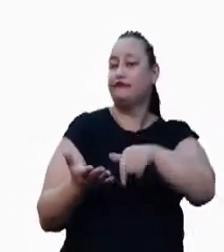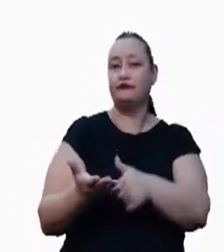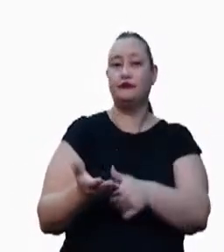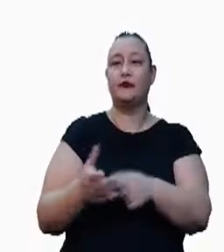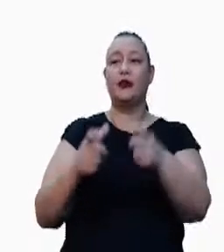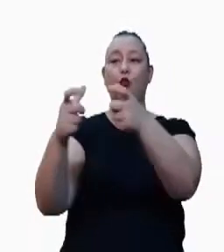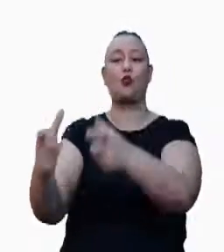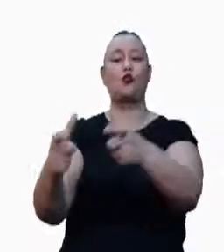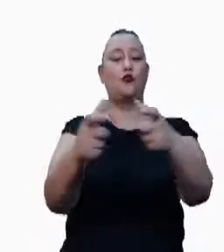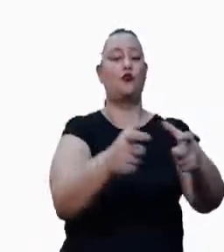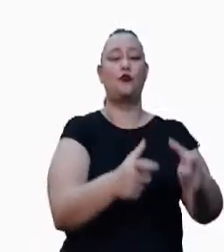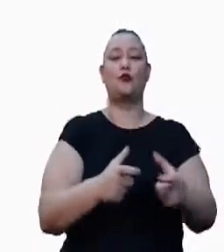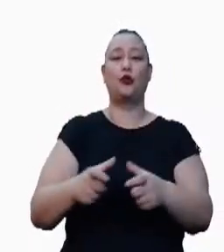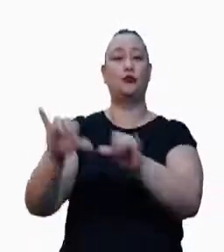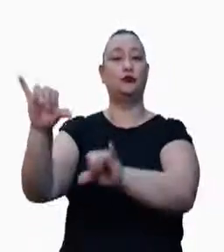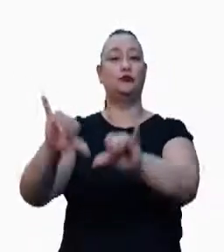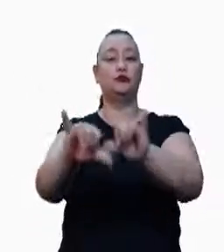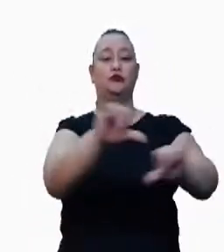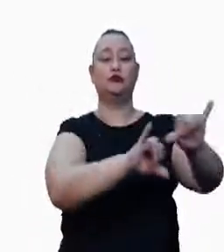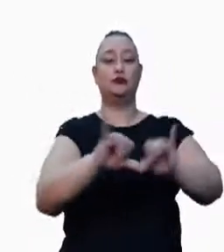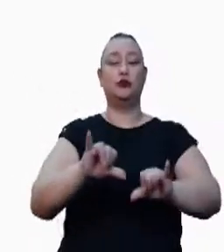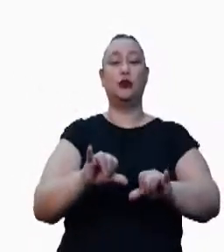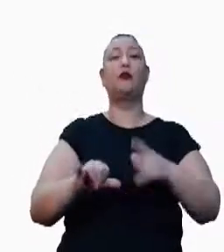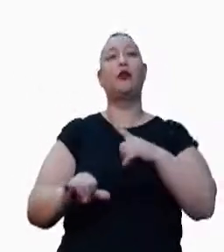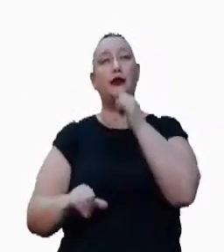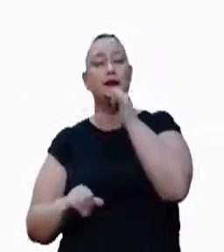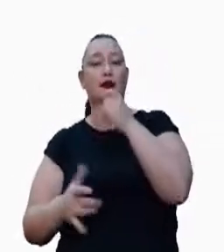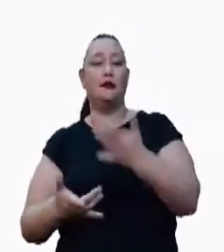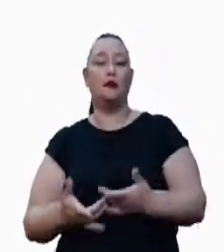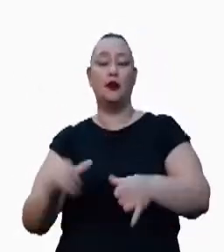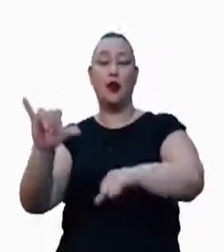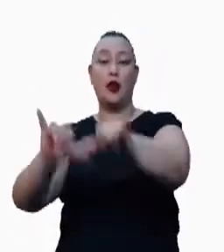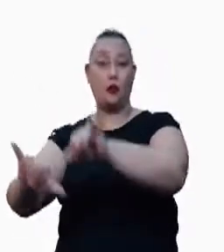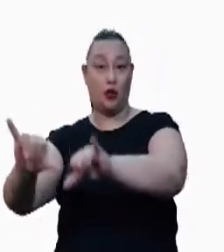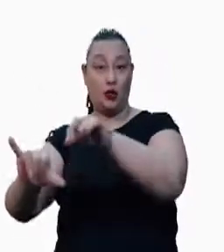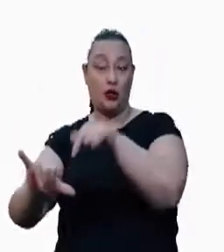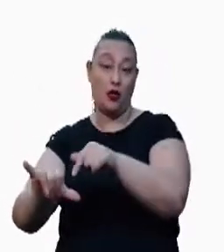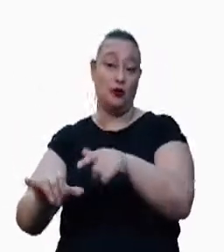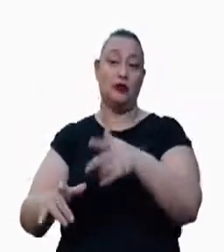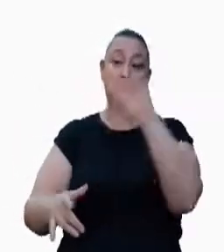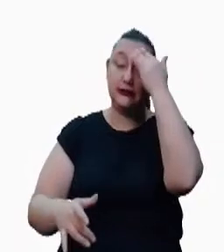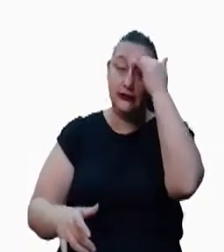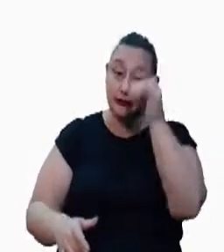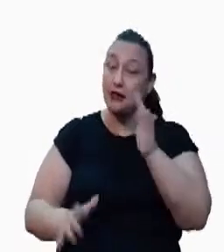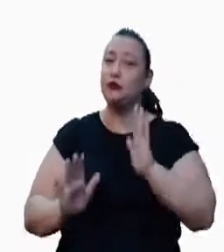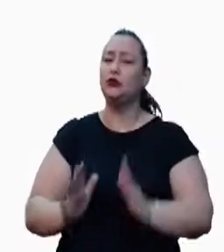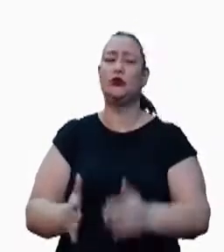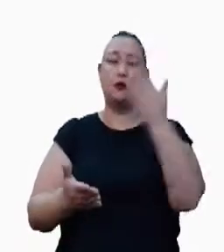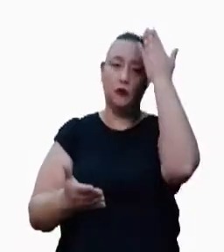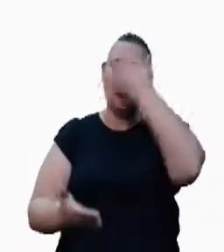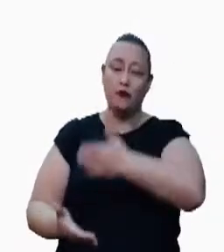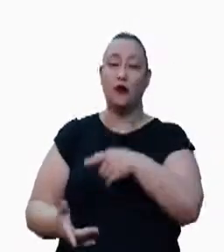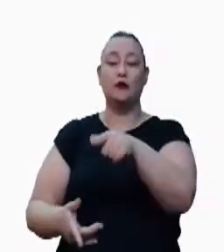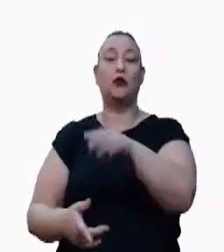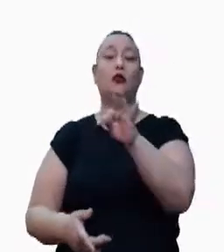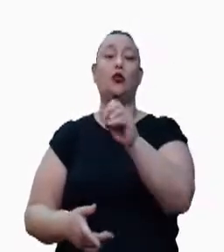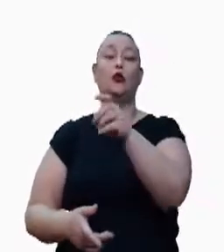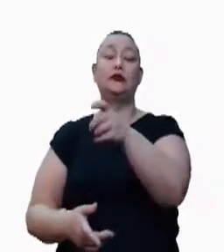cada laboratório. Então, tem laboratórios, por exemplo, que se sabe, já se foi comprovado que a